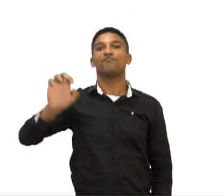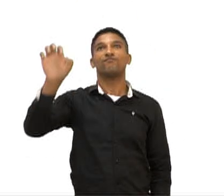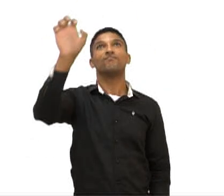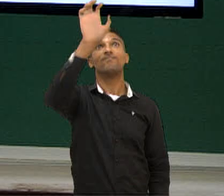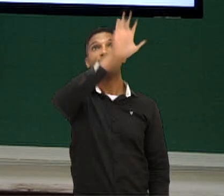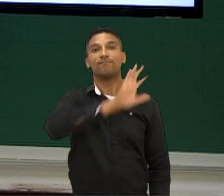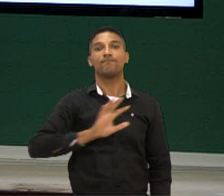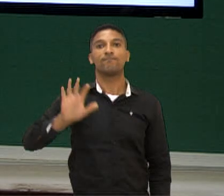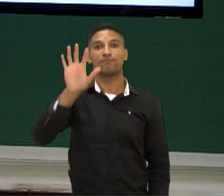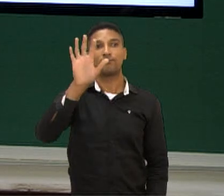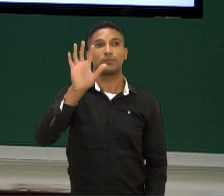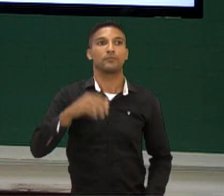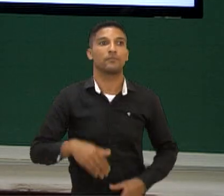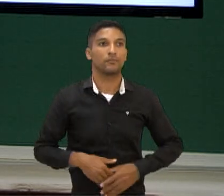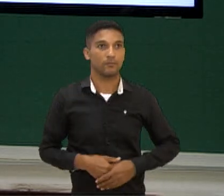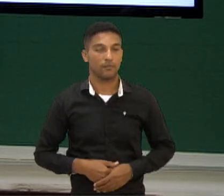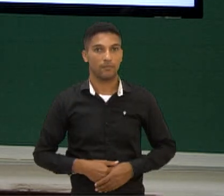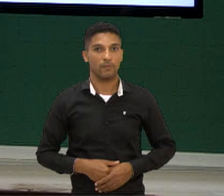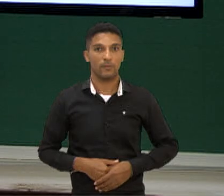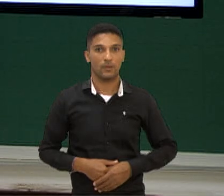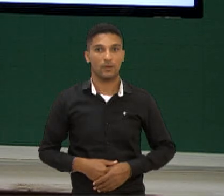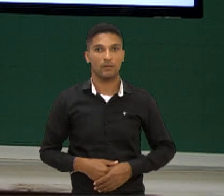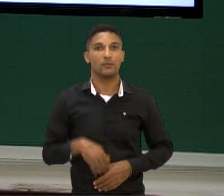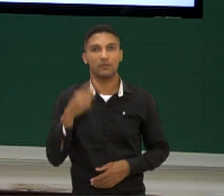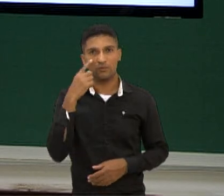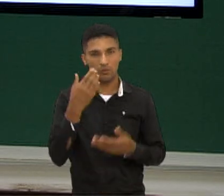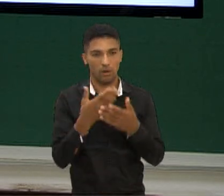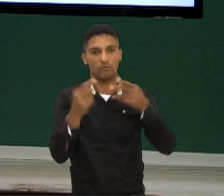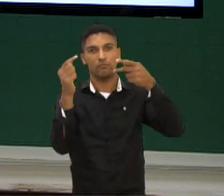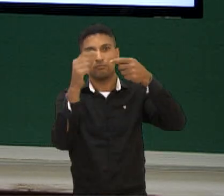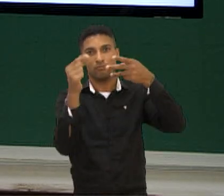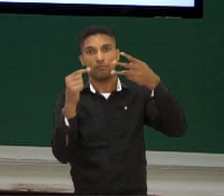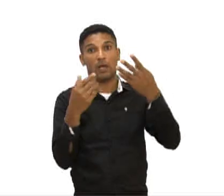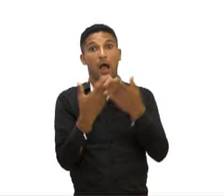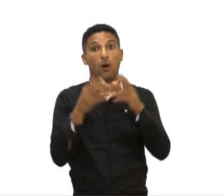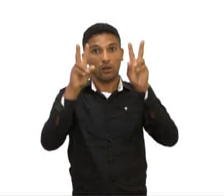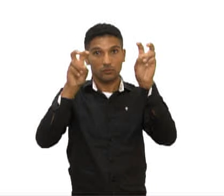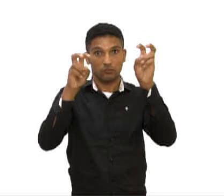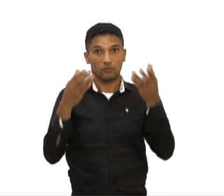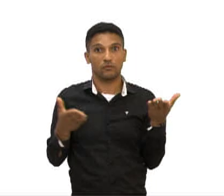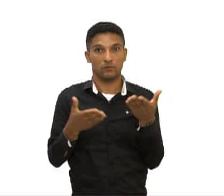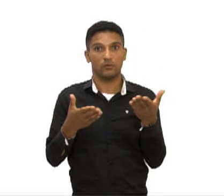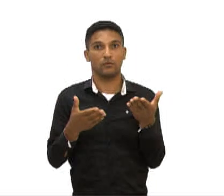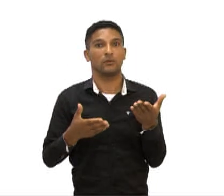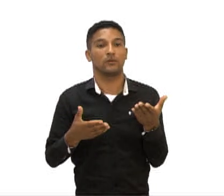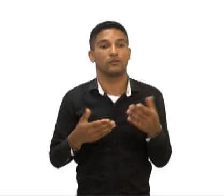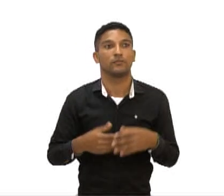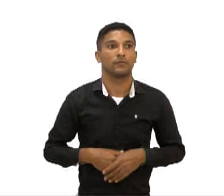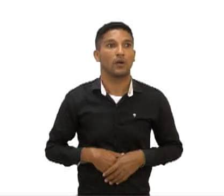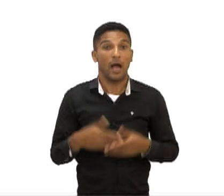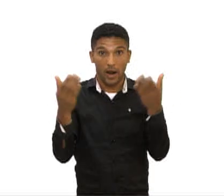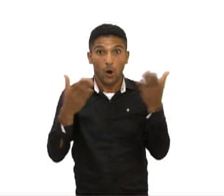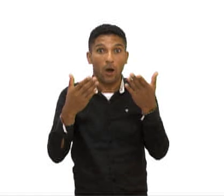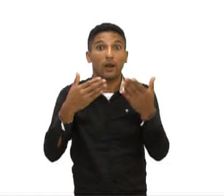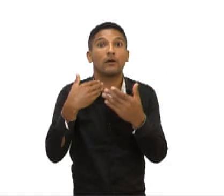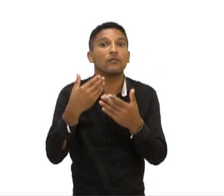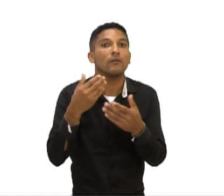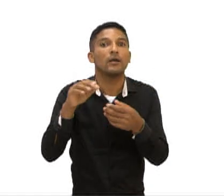Primeiro, nós vamos falar sobre as quadrilhas. É uma dança que